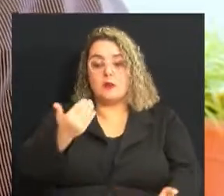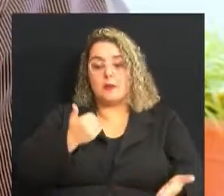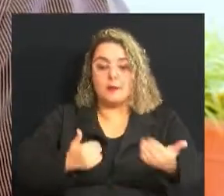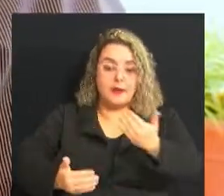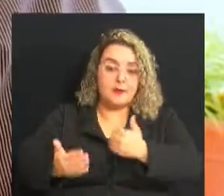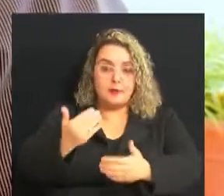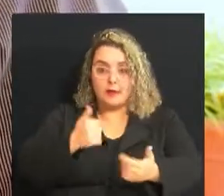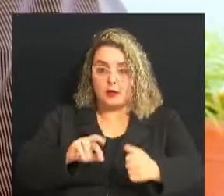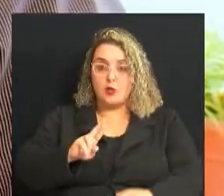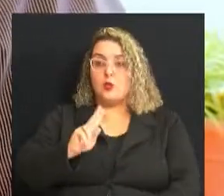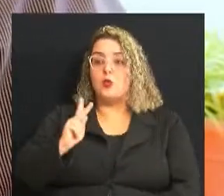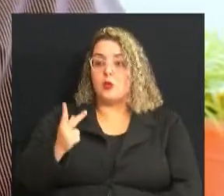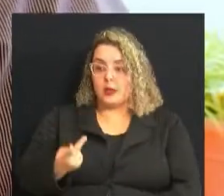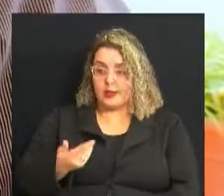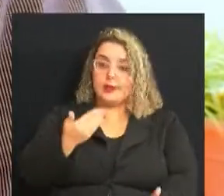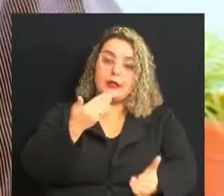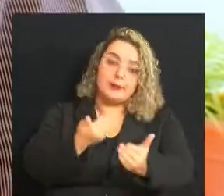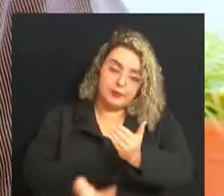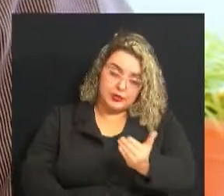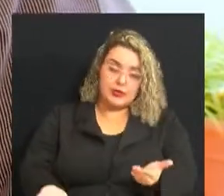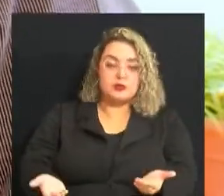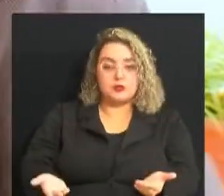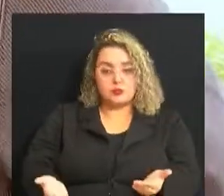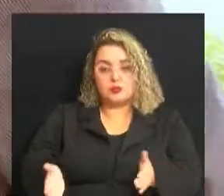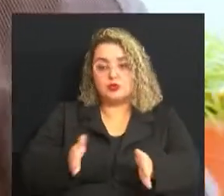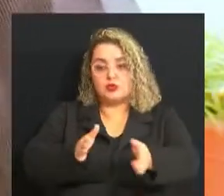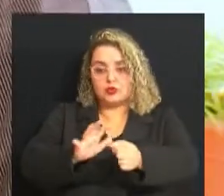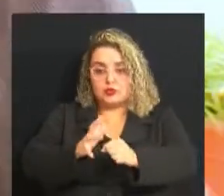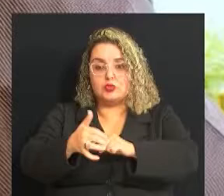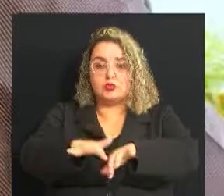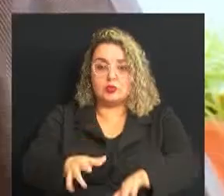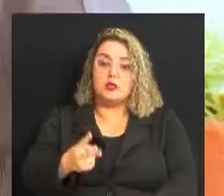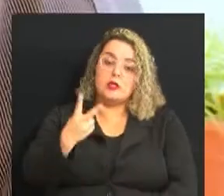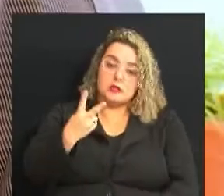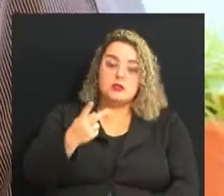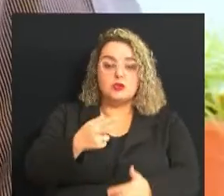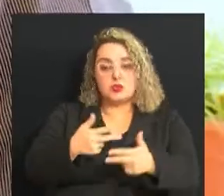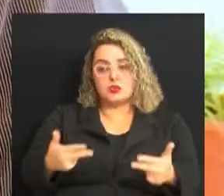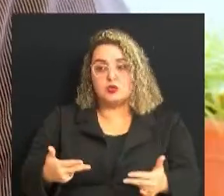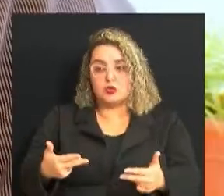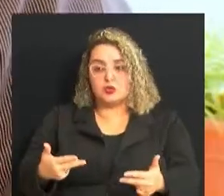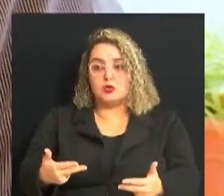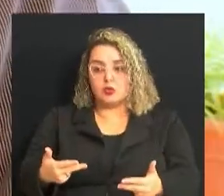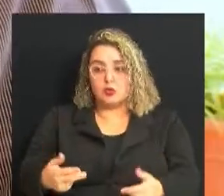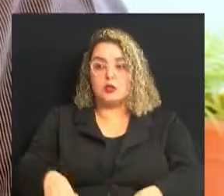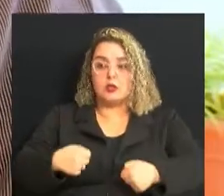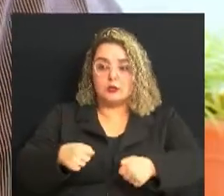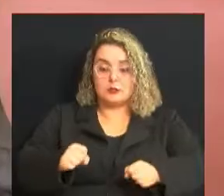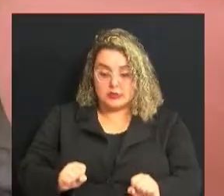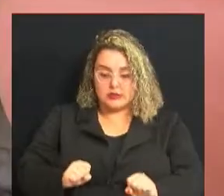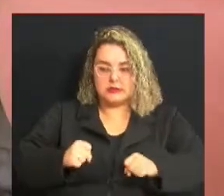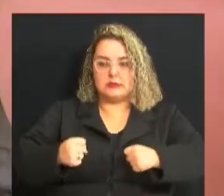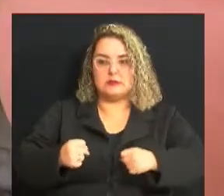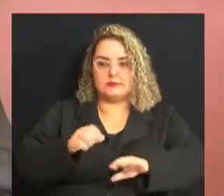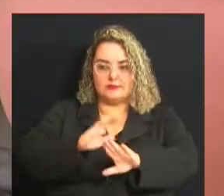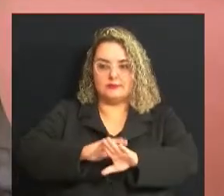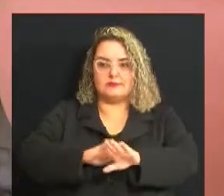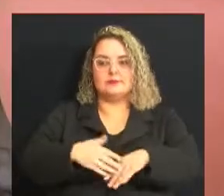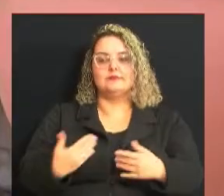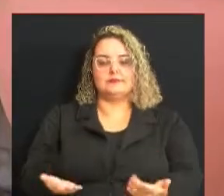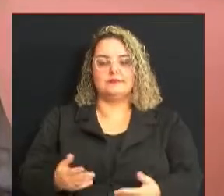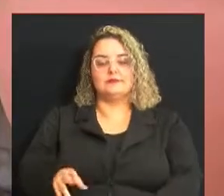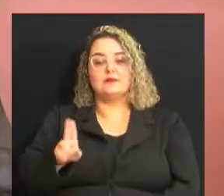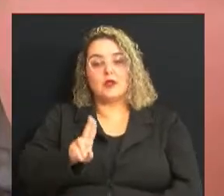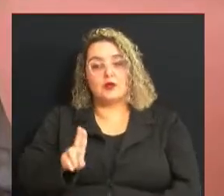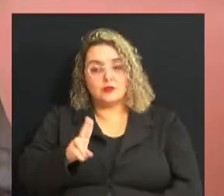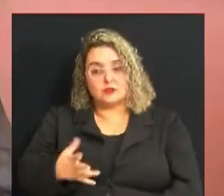humanos que nós perdemos durante a pandemia. Então são esses 2 lados de um pulmão que sustenta essa atividade. A ocupação média do